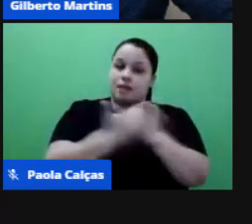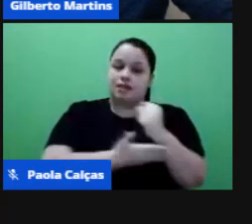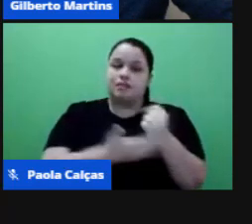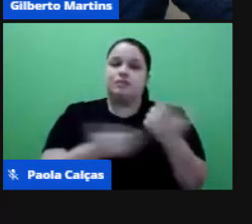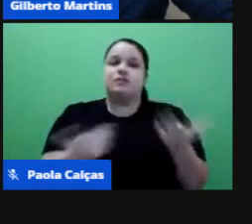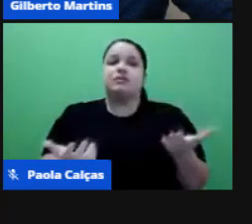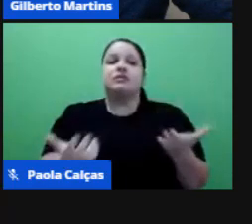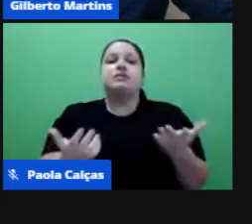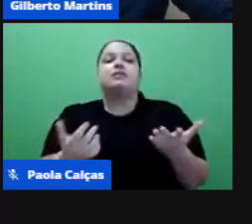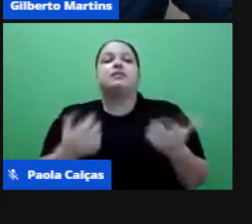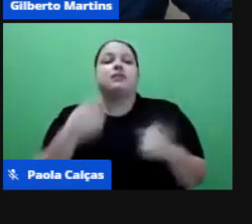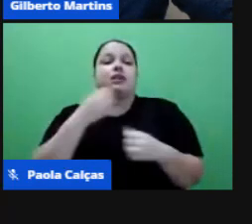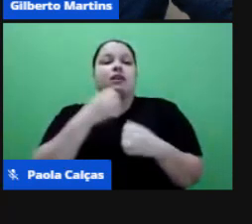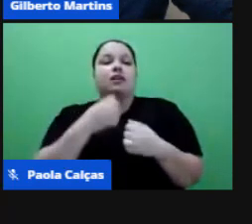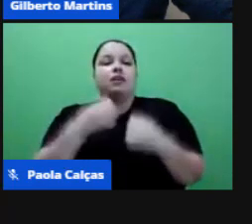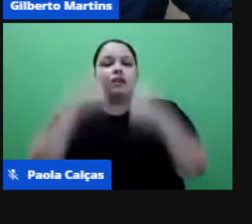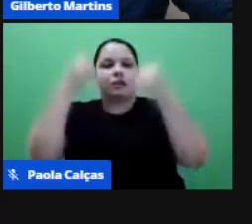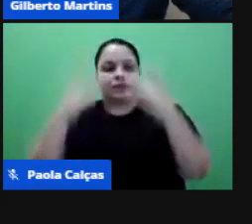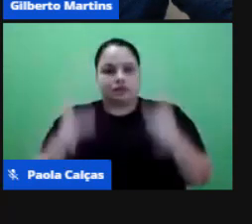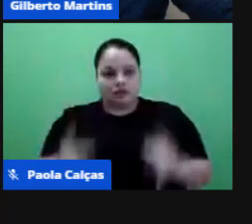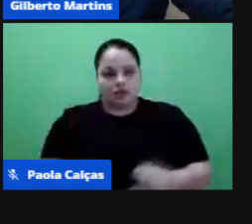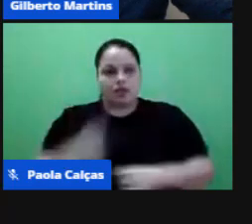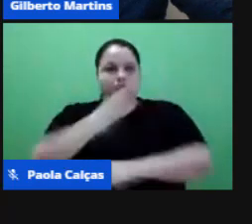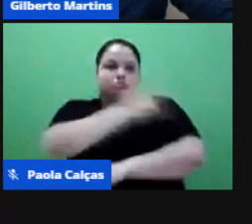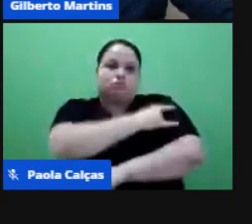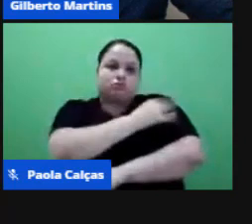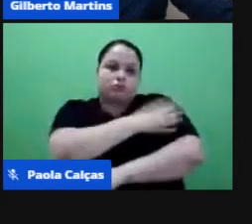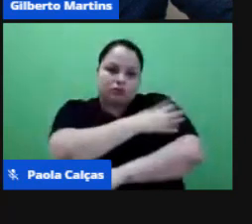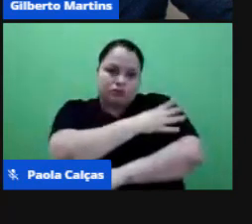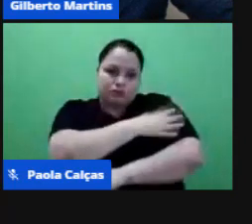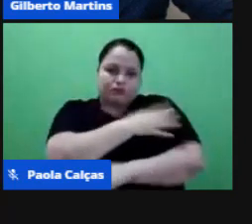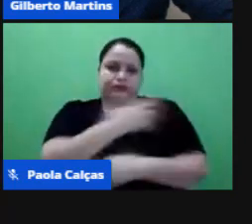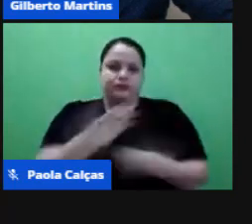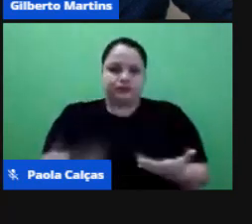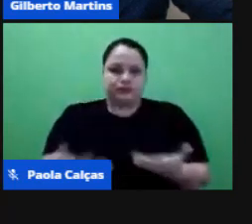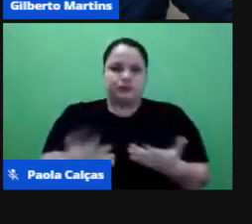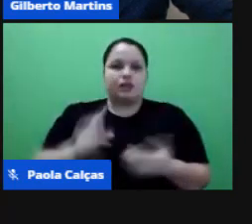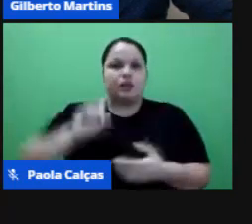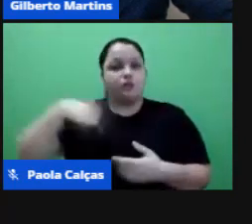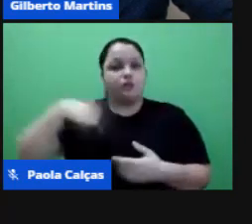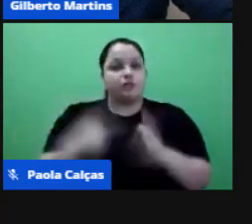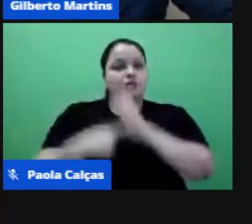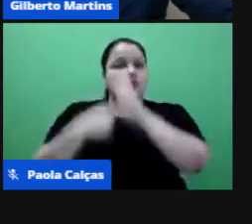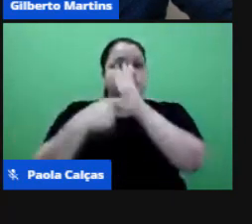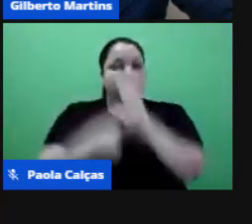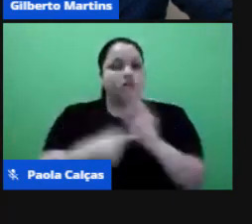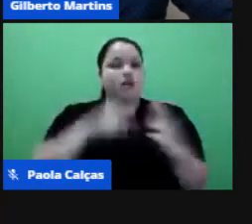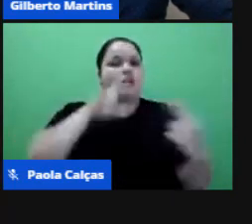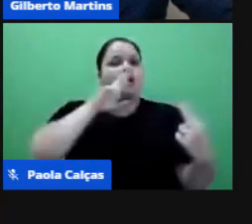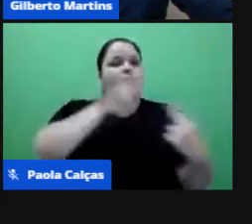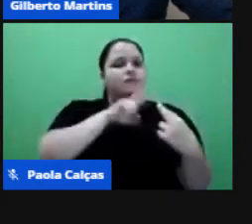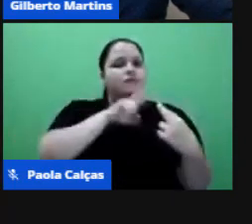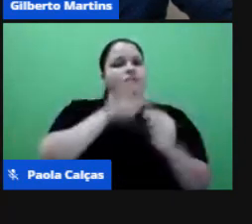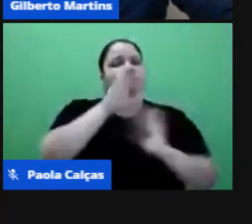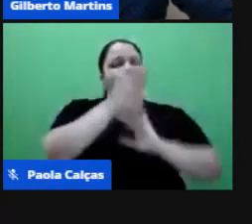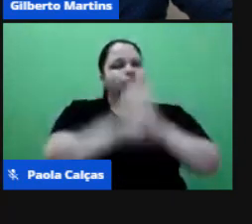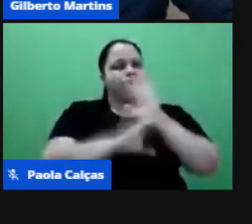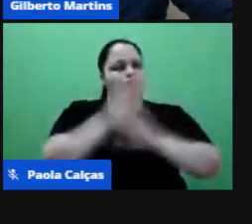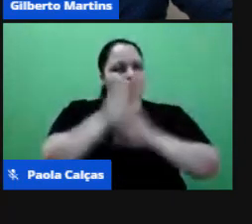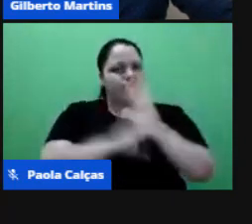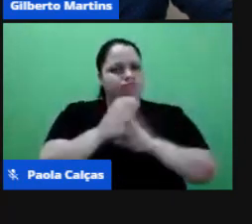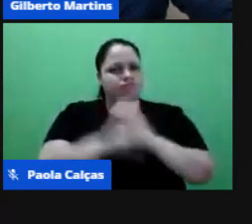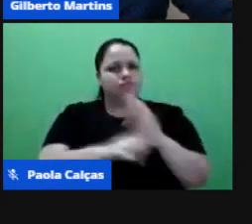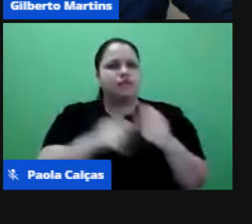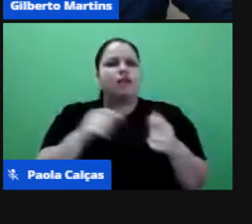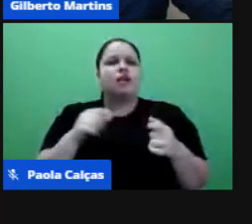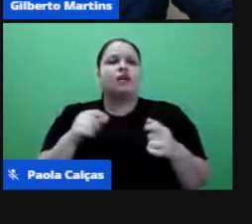Ainda na sequência, temos a apresentação do referencial curricular circunstancial do ensino fundamental, agora